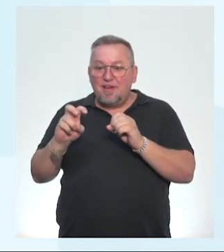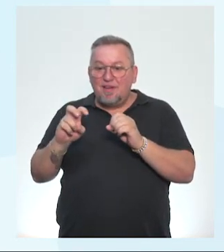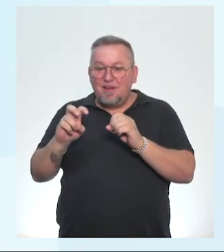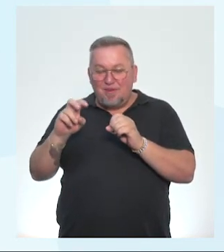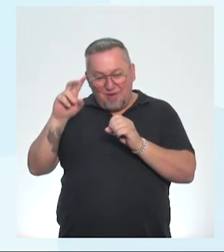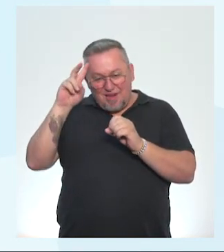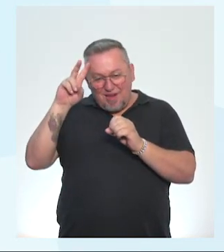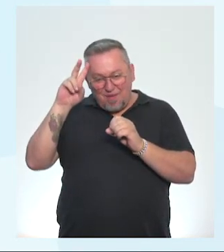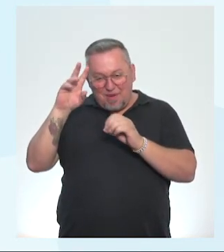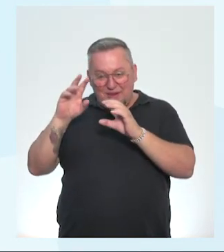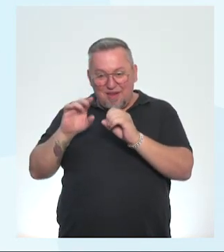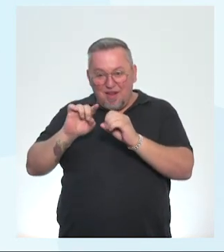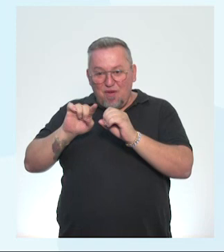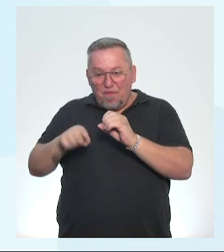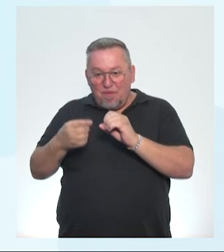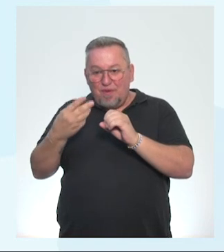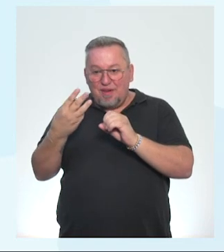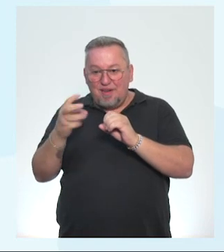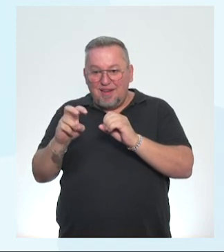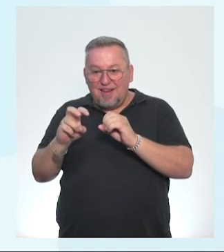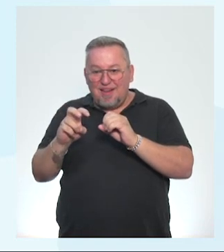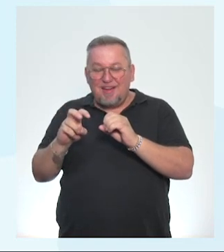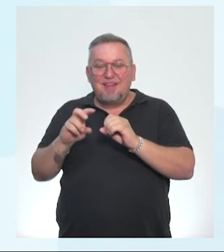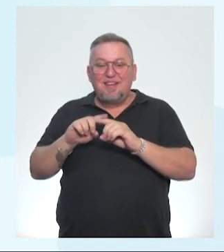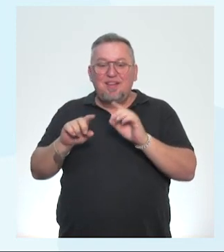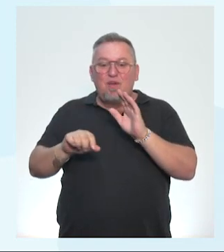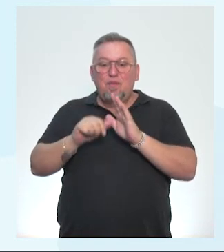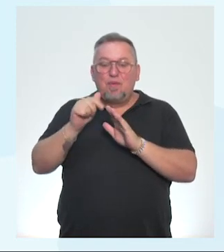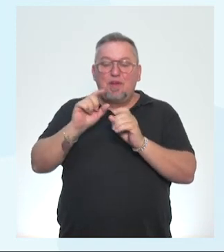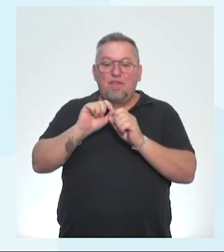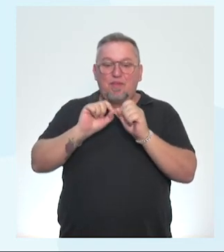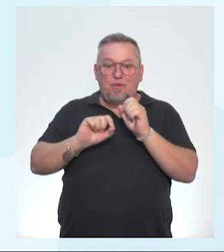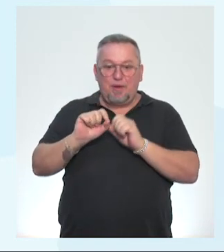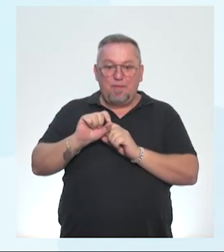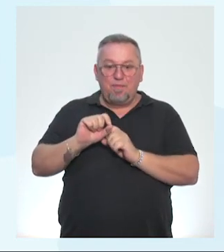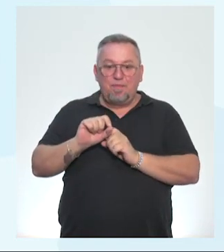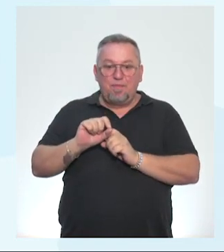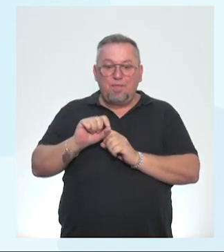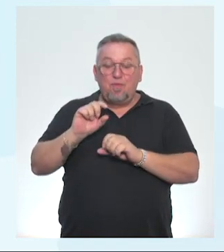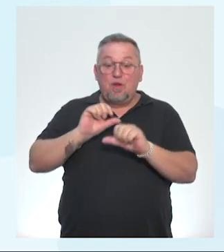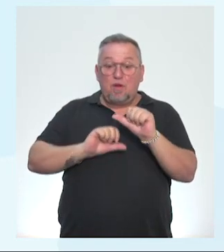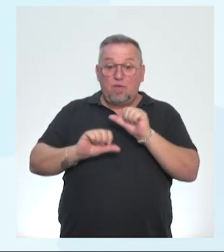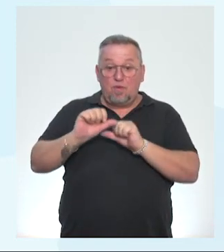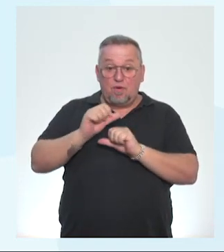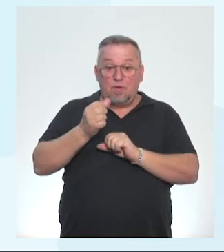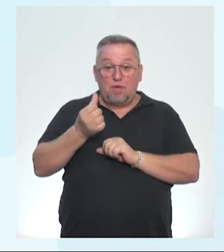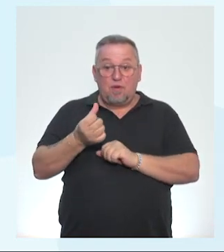Vivi? Sim. Veja que é tudo proposital. Primeira atividade foi fazer o quê? Transformar os